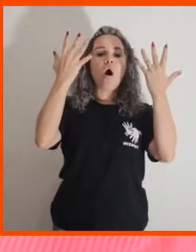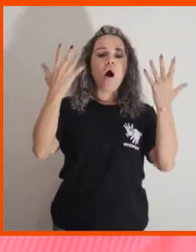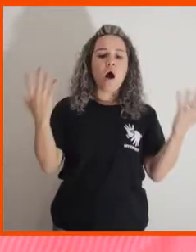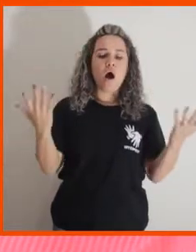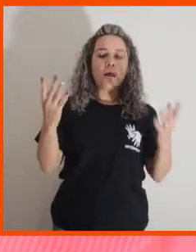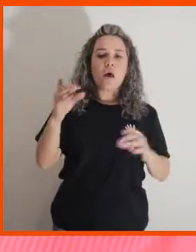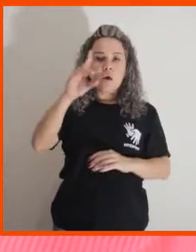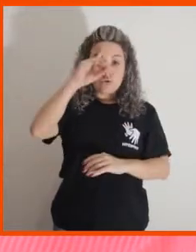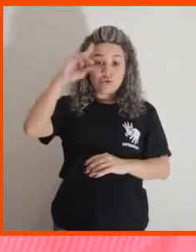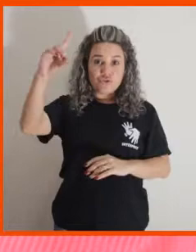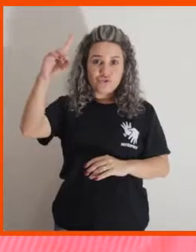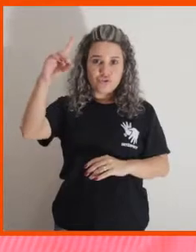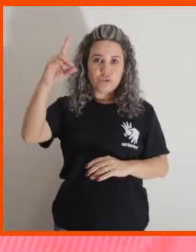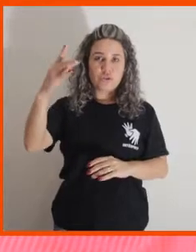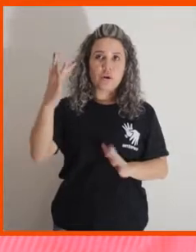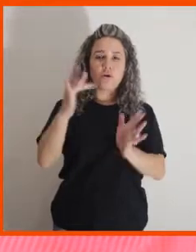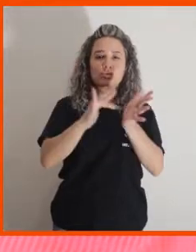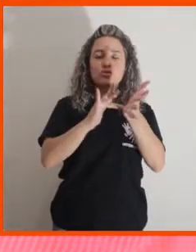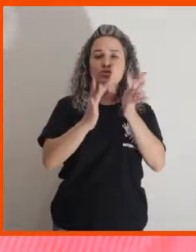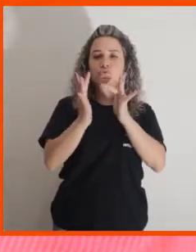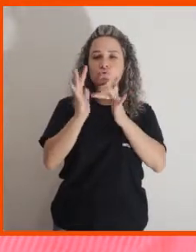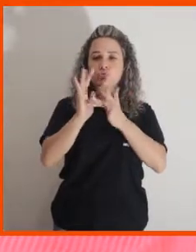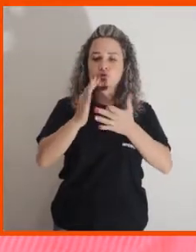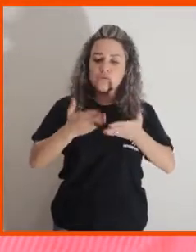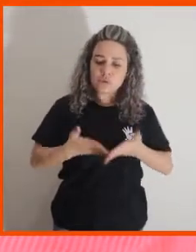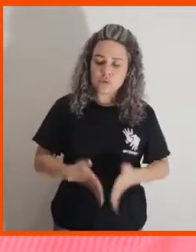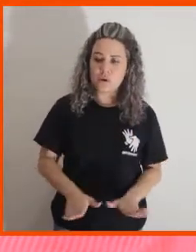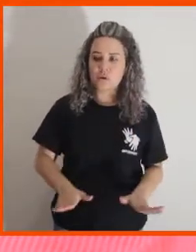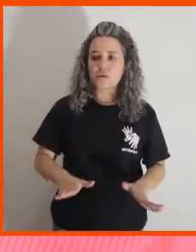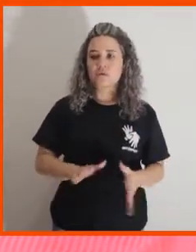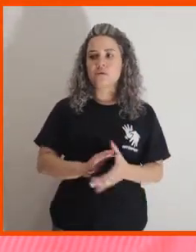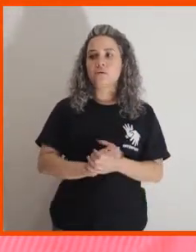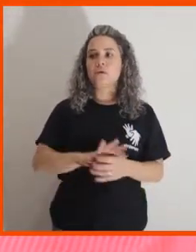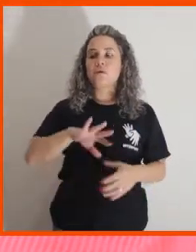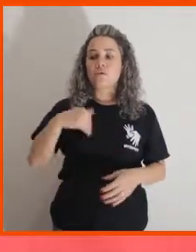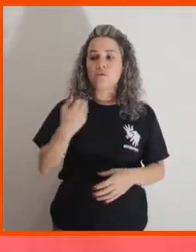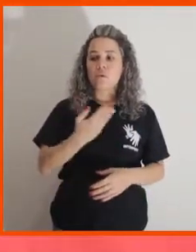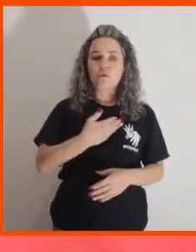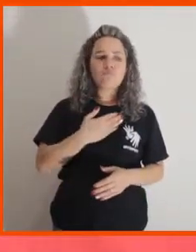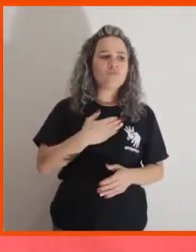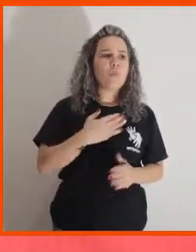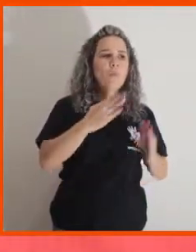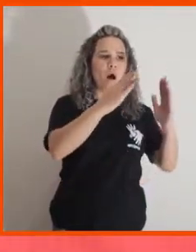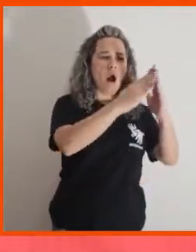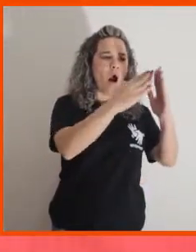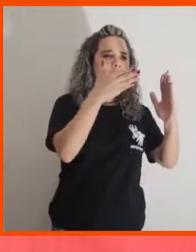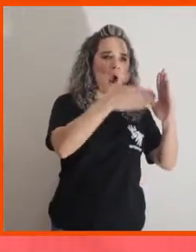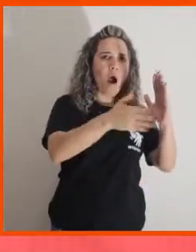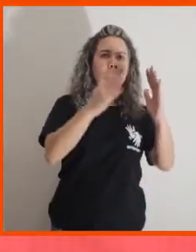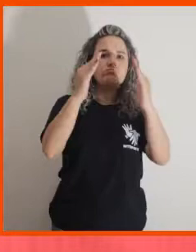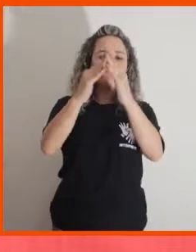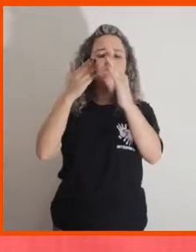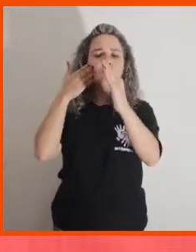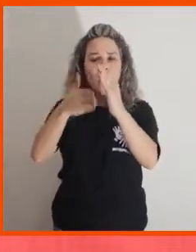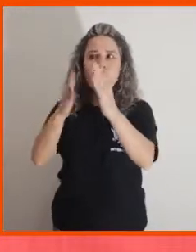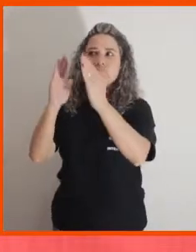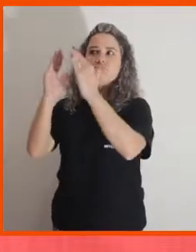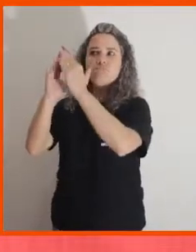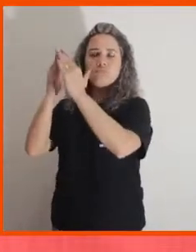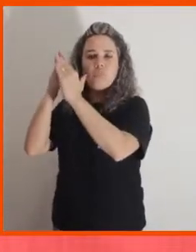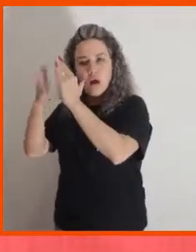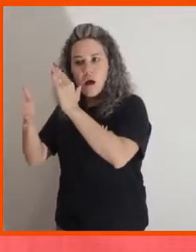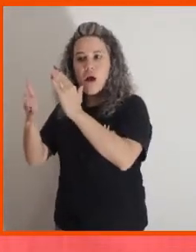nasceu, né? Os foliões vêm na comunidade e passam em casa cantando, louvando o menino